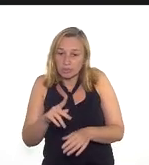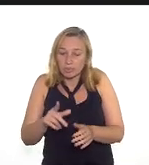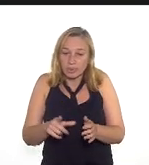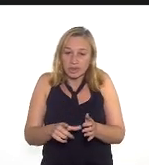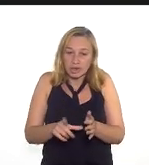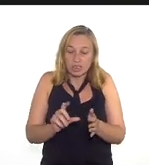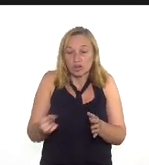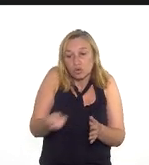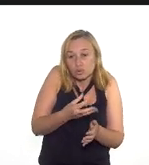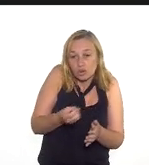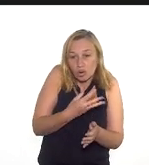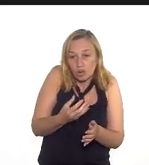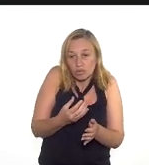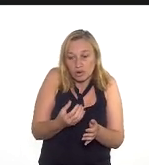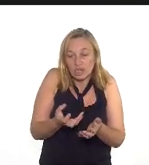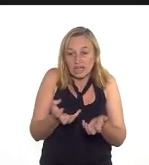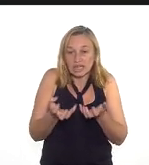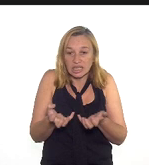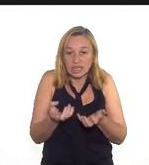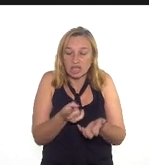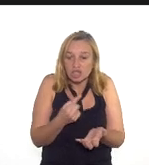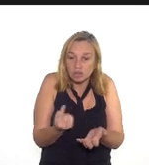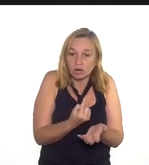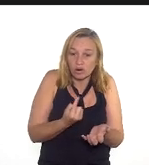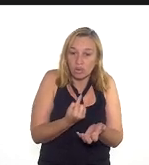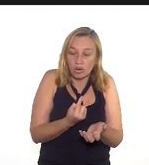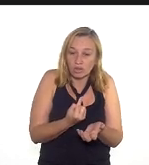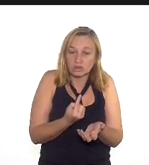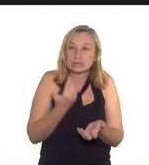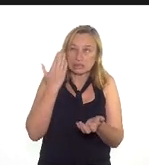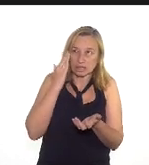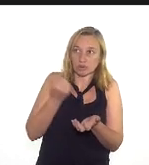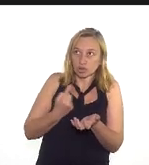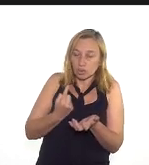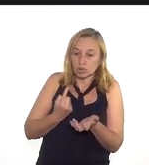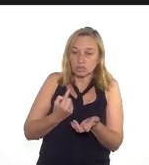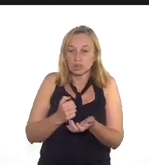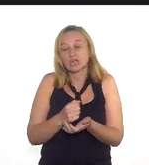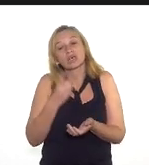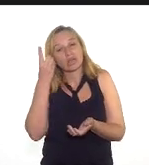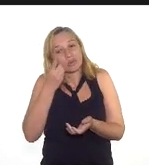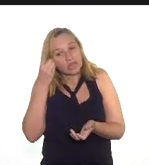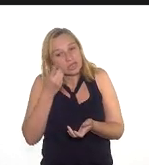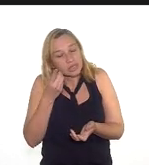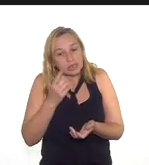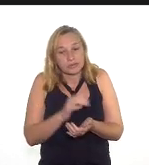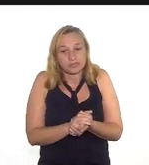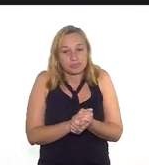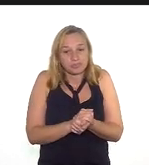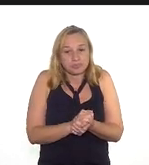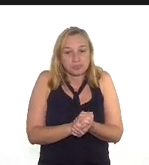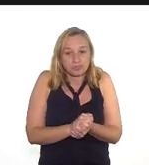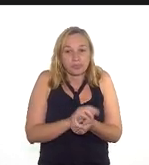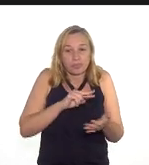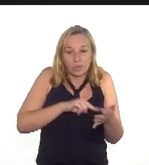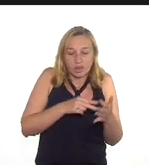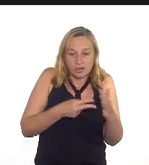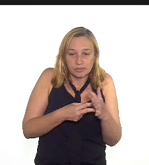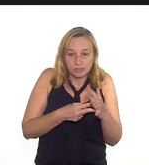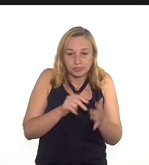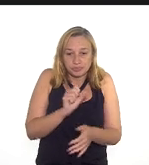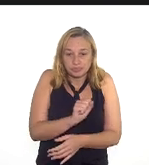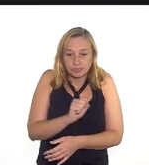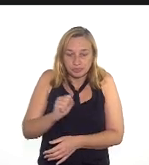uma coisa nova para a gente. Ela queria que nós, pelo menos foi o entendimento nosso, tá, deputado, foi a interpretação da